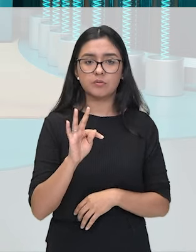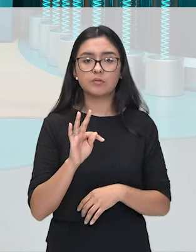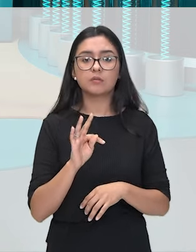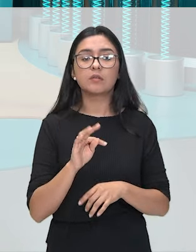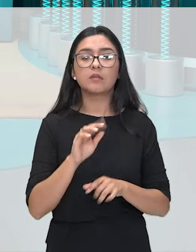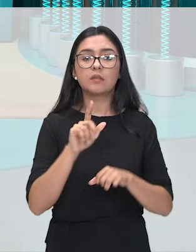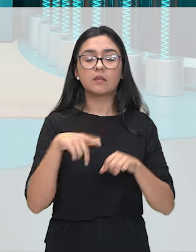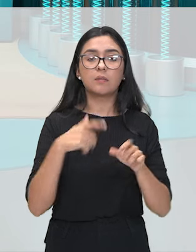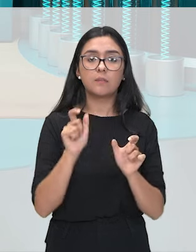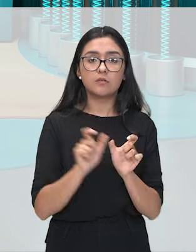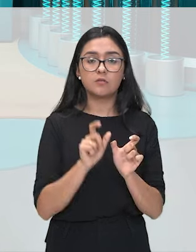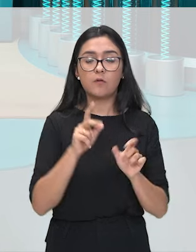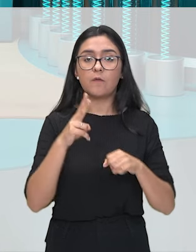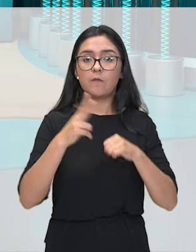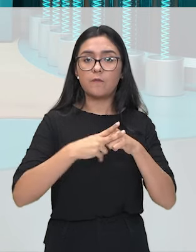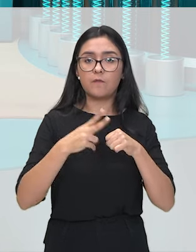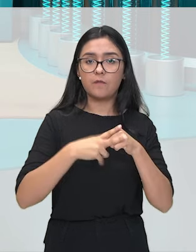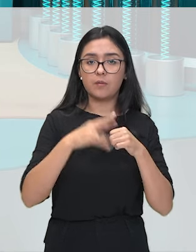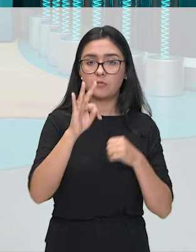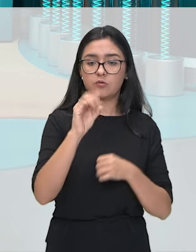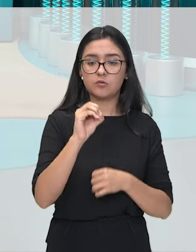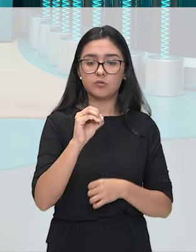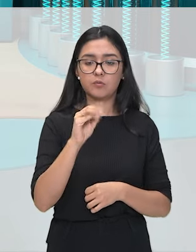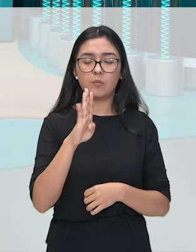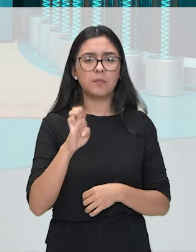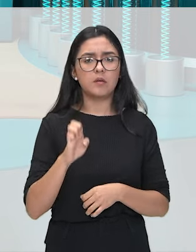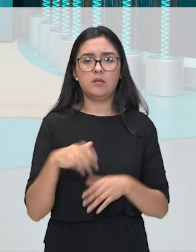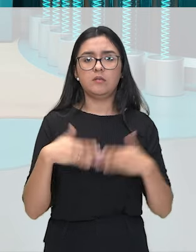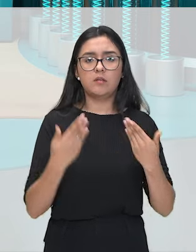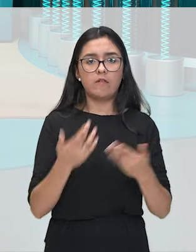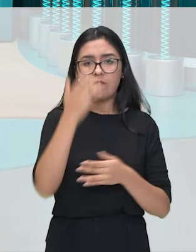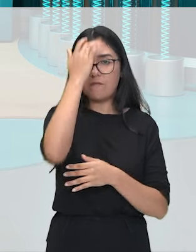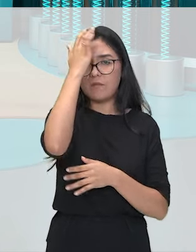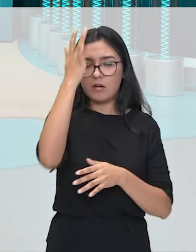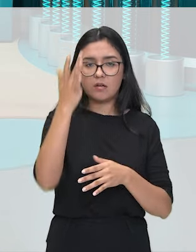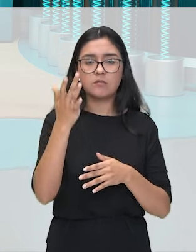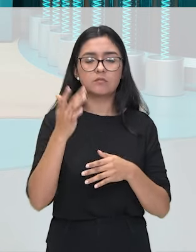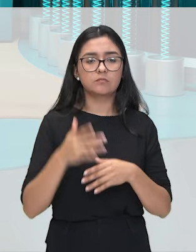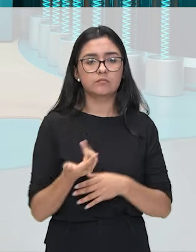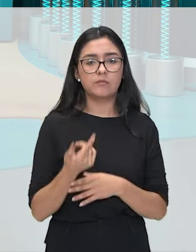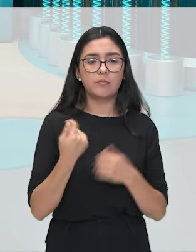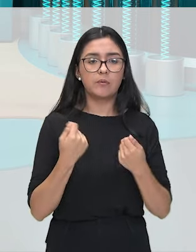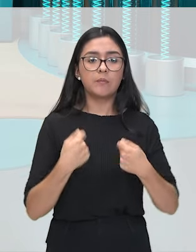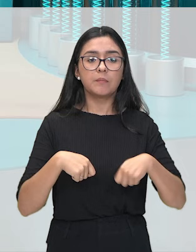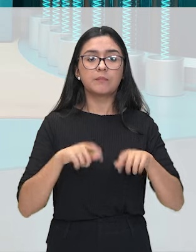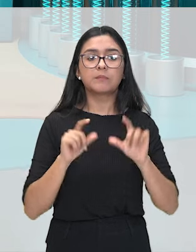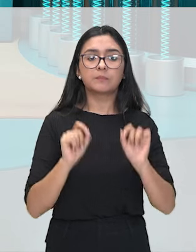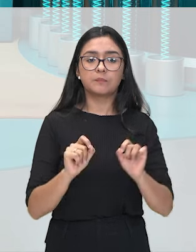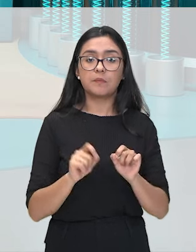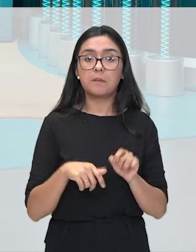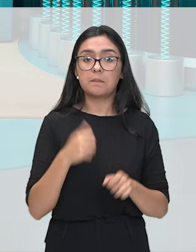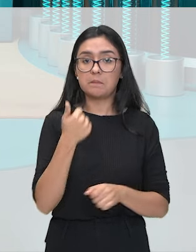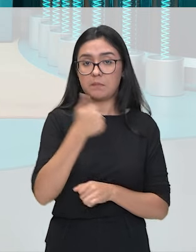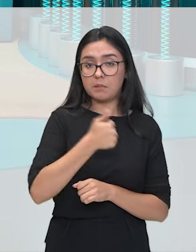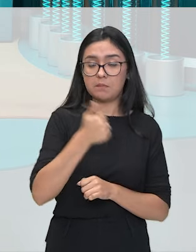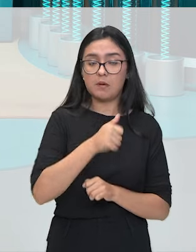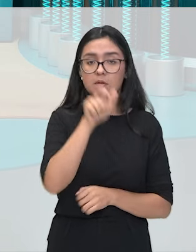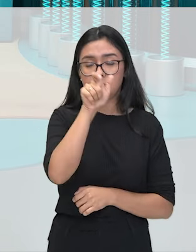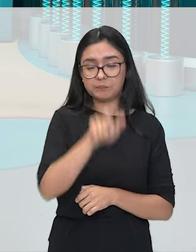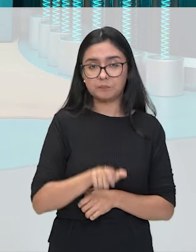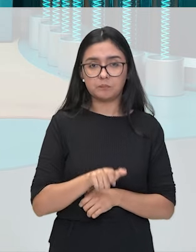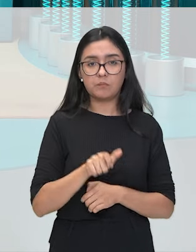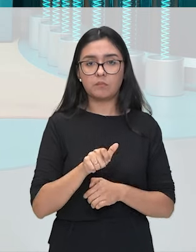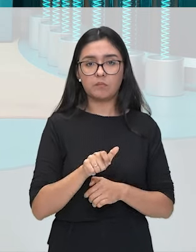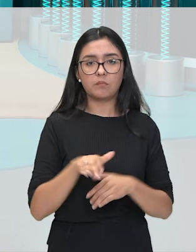o verbo to be não tem como errar gente Então olha o passo a passo comigo primeiro sujeito qualquer um daqueles